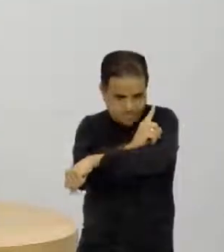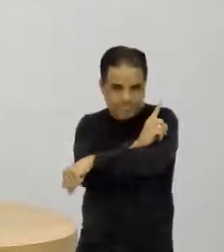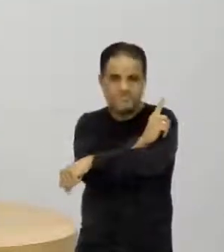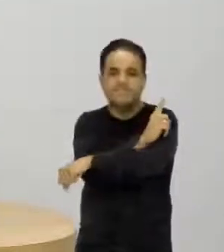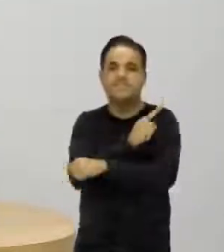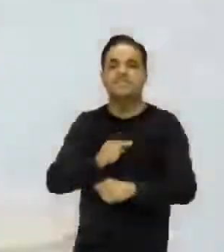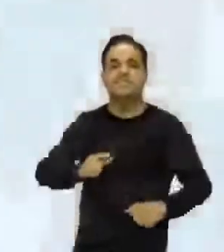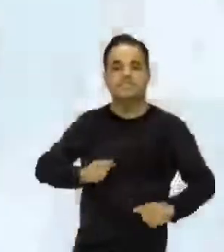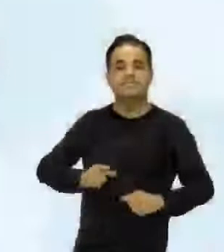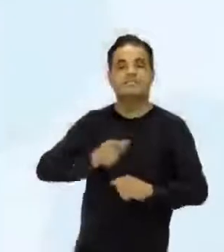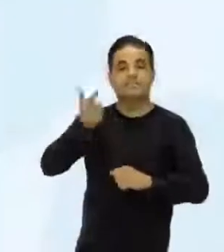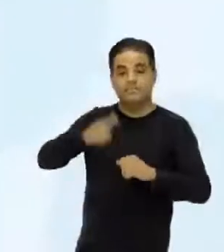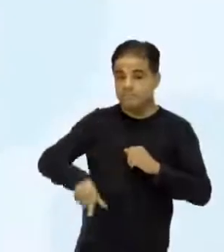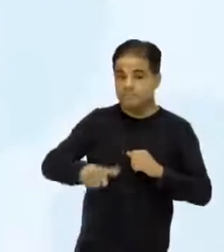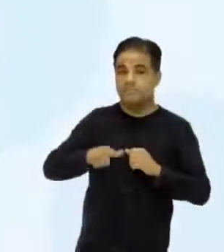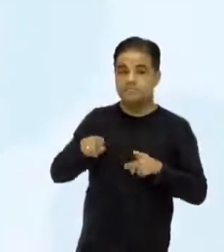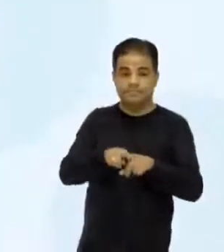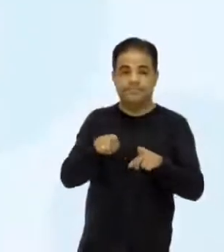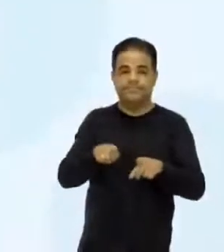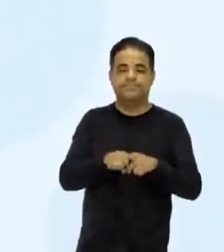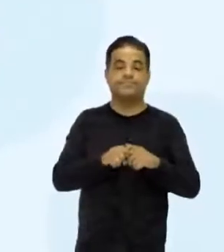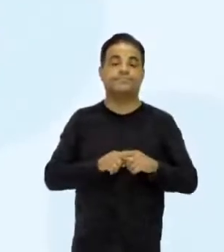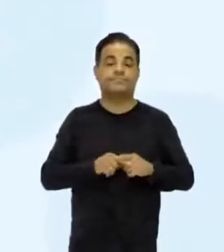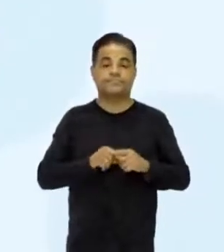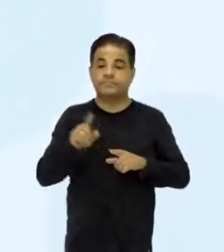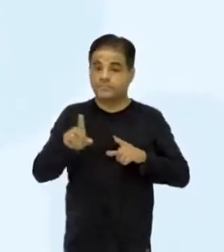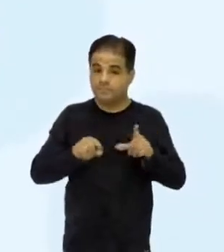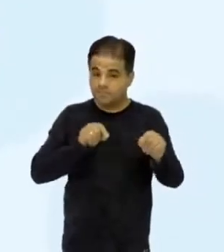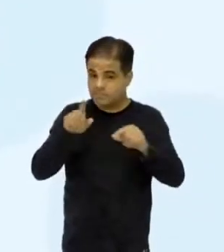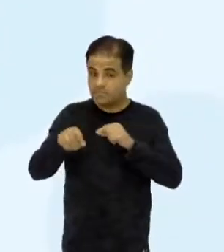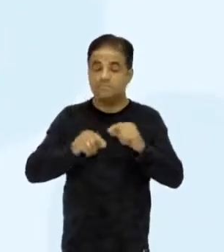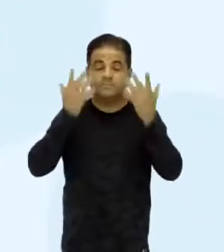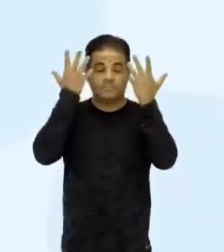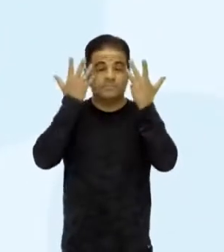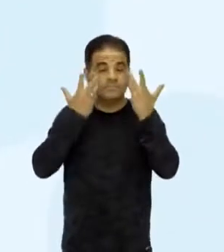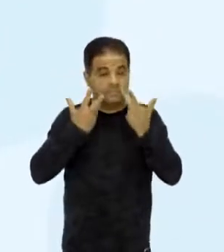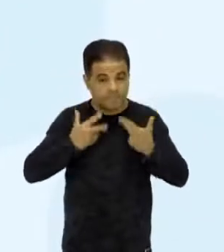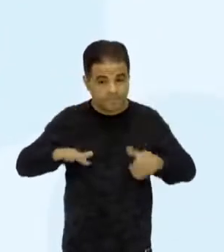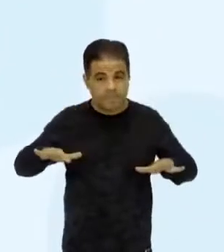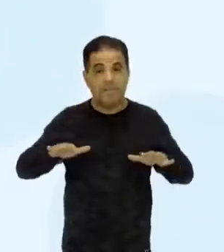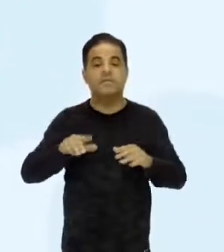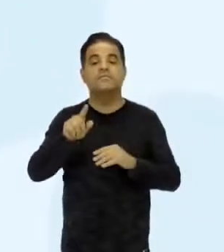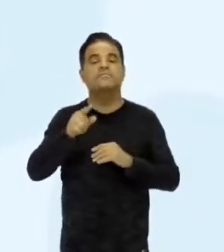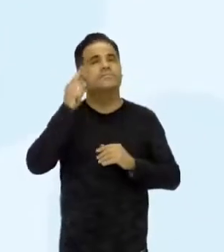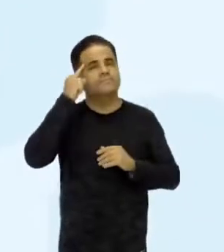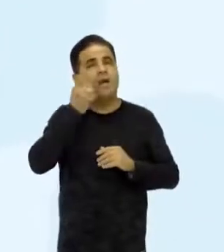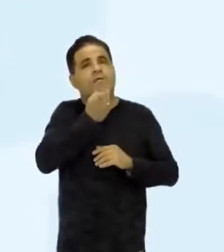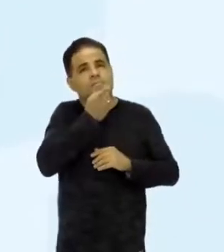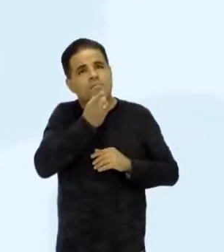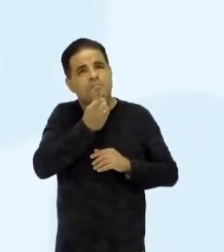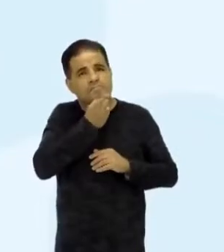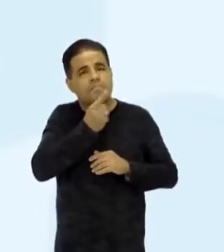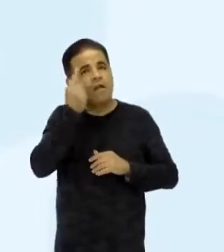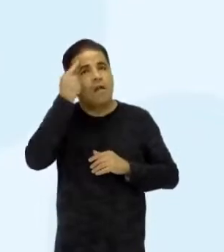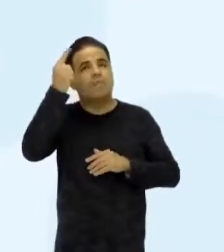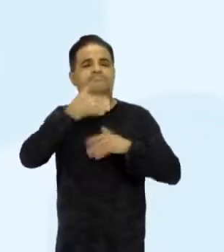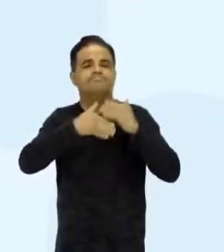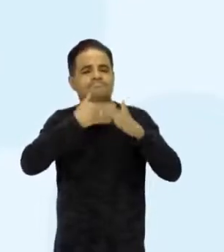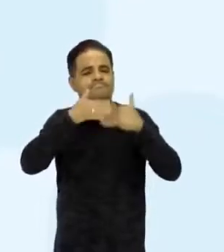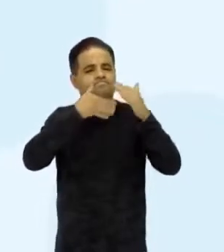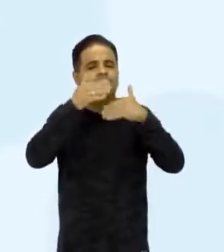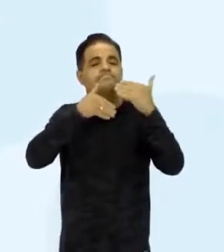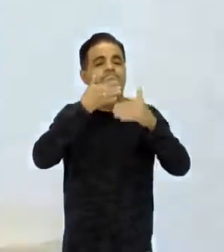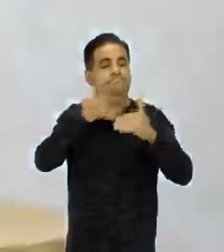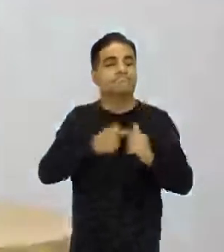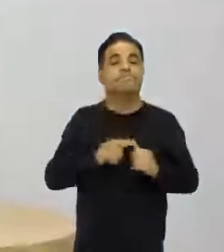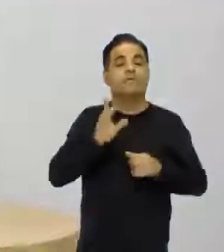um mecanismo plausível também, que é a seleção natural, que foi uma das ideias que Darwin aí também conseguiu desenvolver.